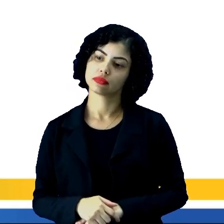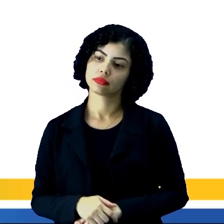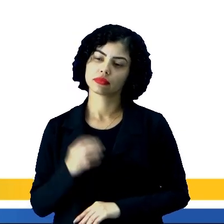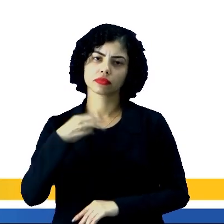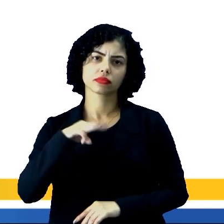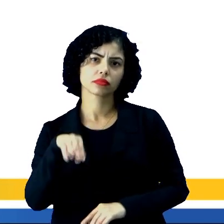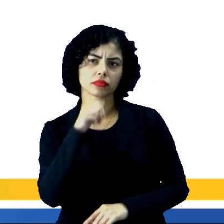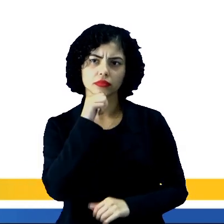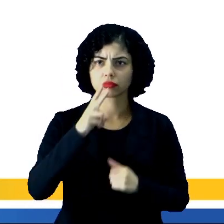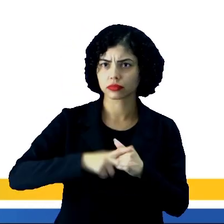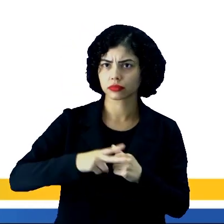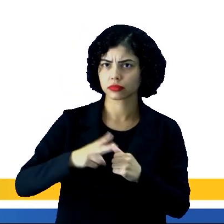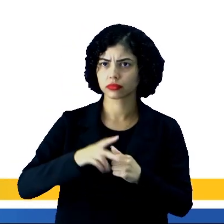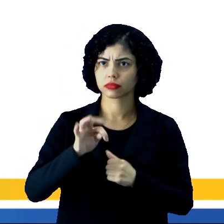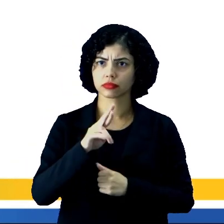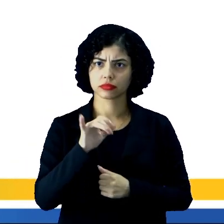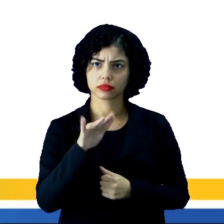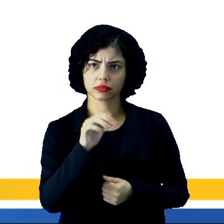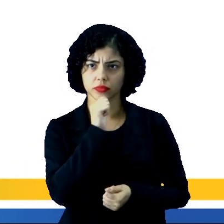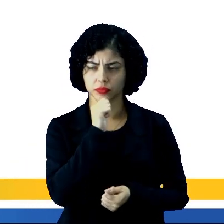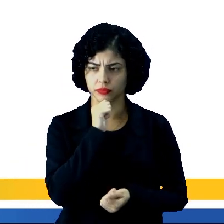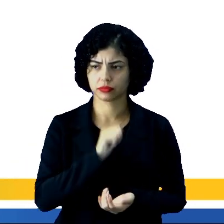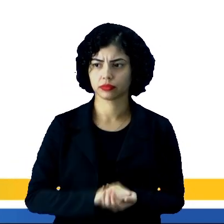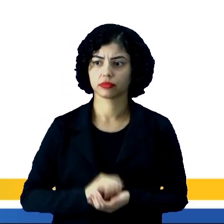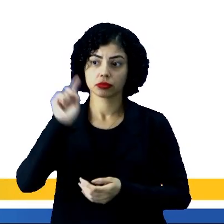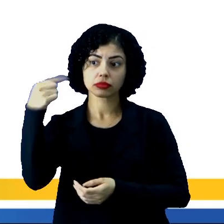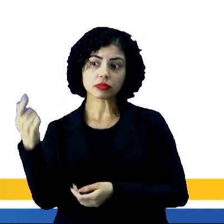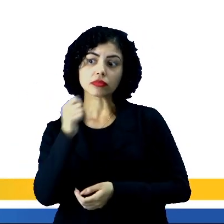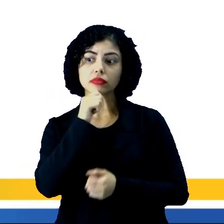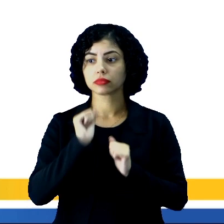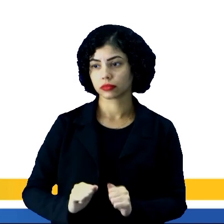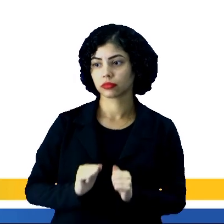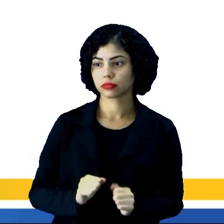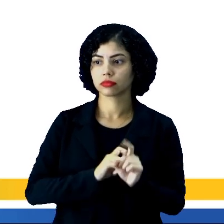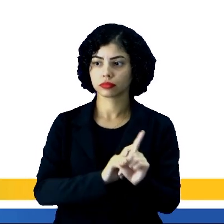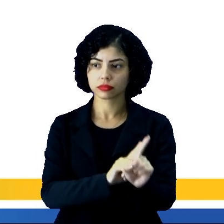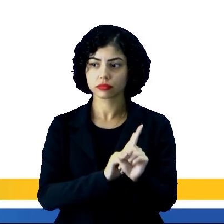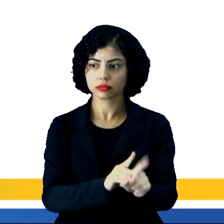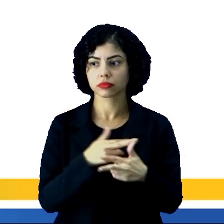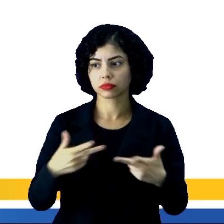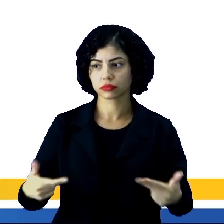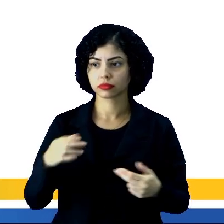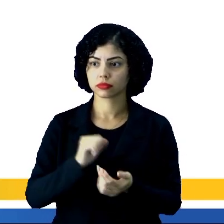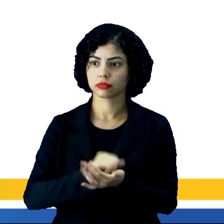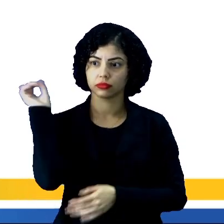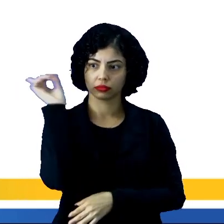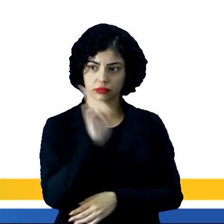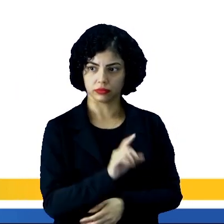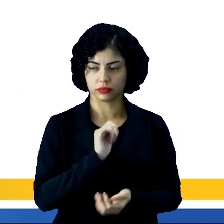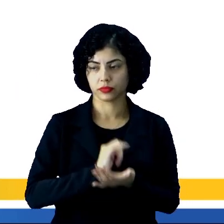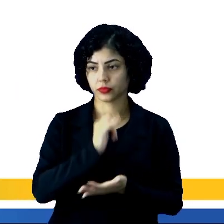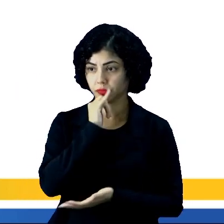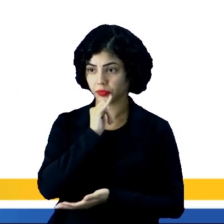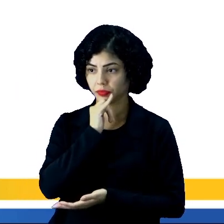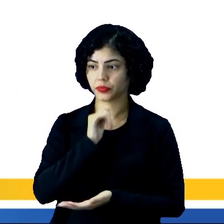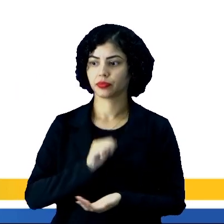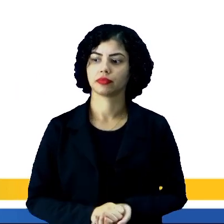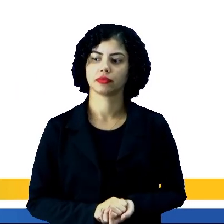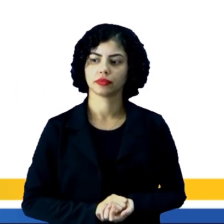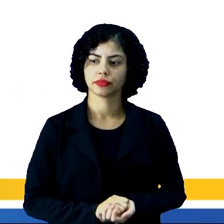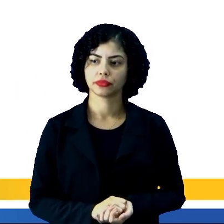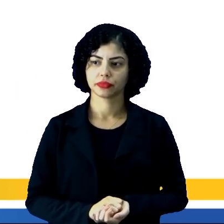Então quem são os verbos transitivos né só naqueles que põem acompanhado de nome reto directo né